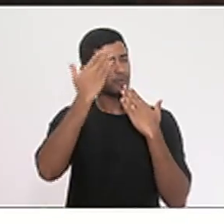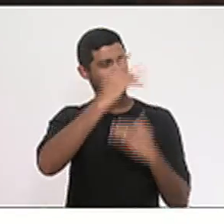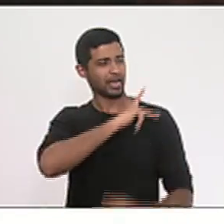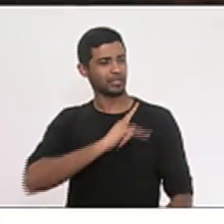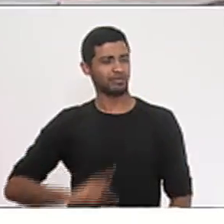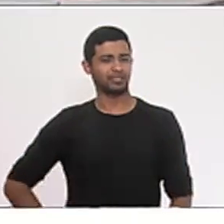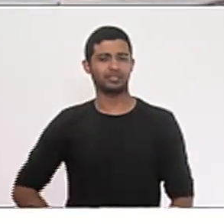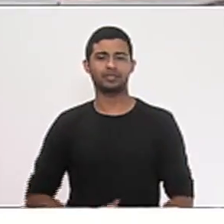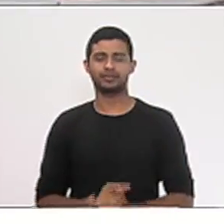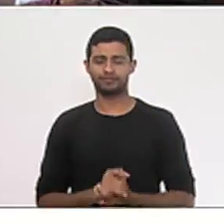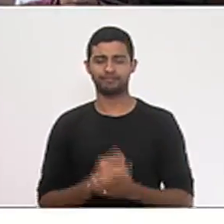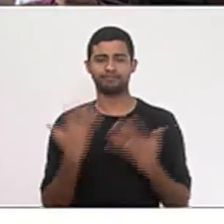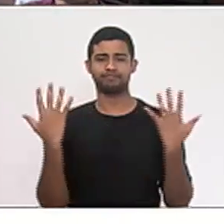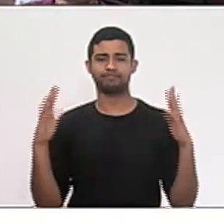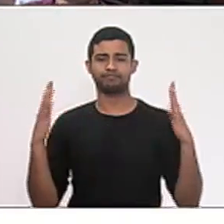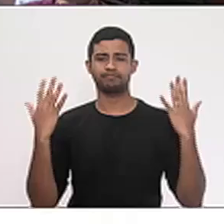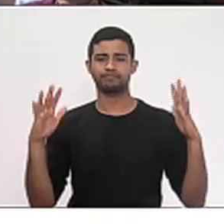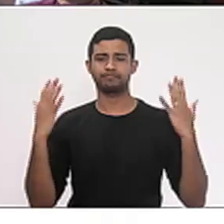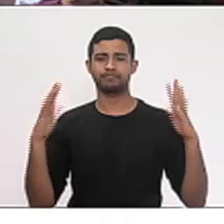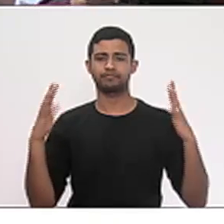oportunidade.